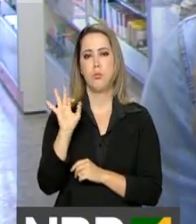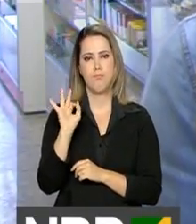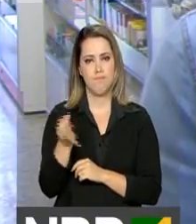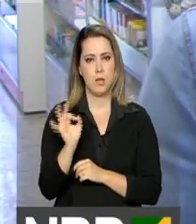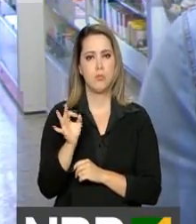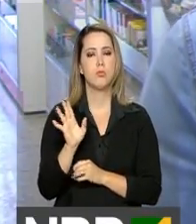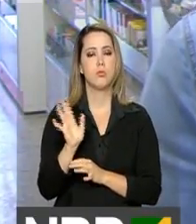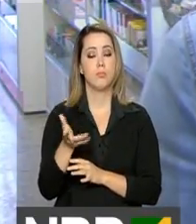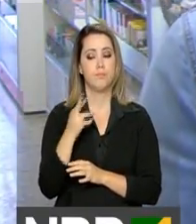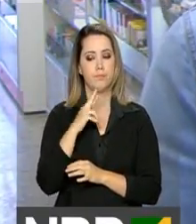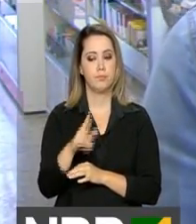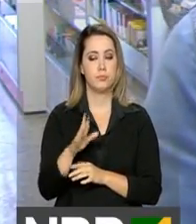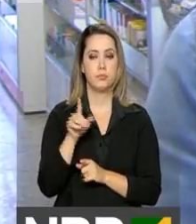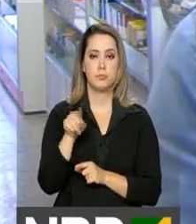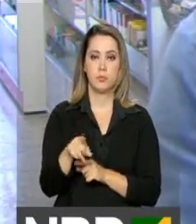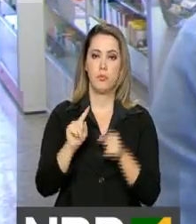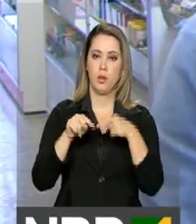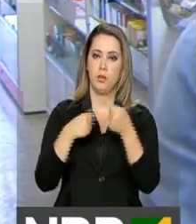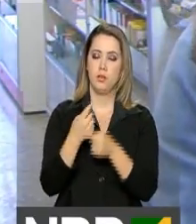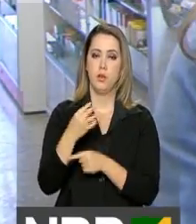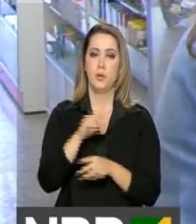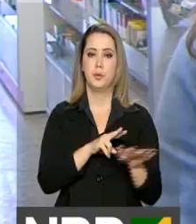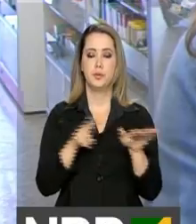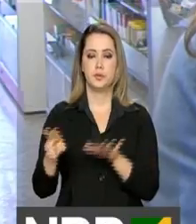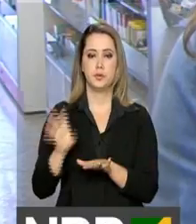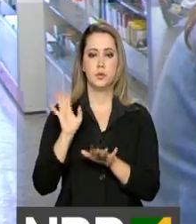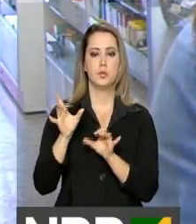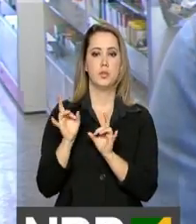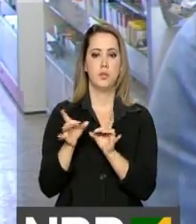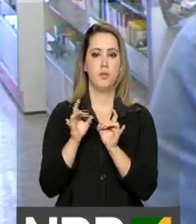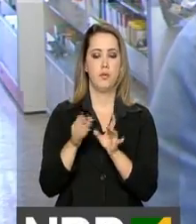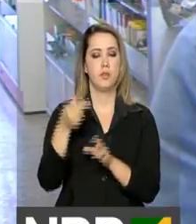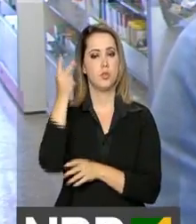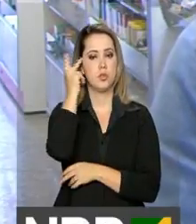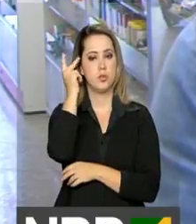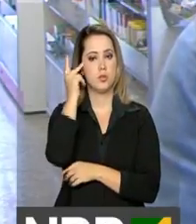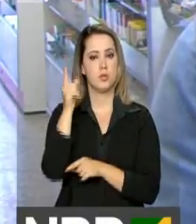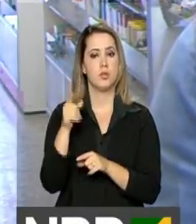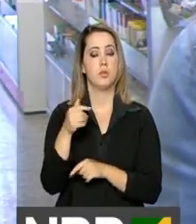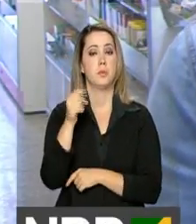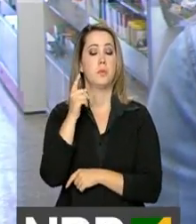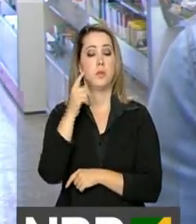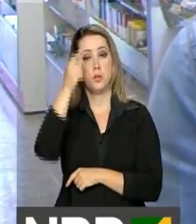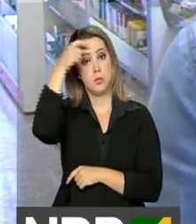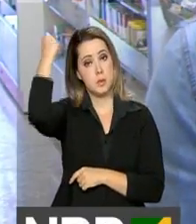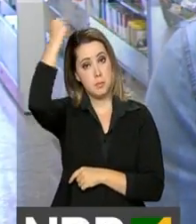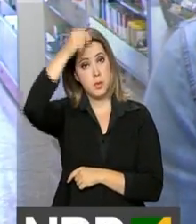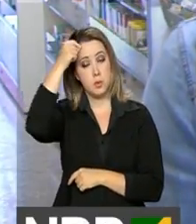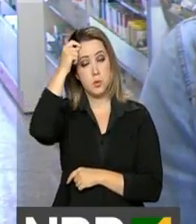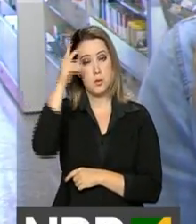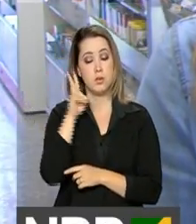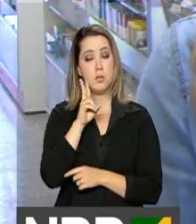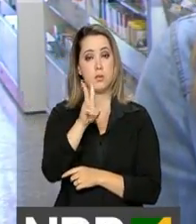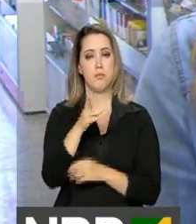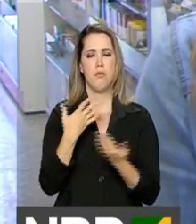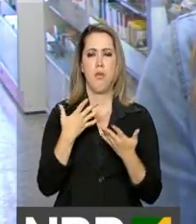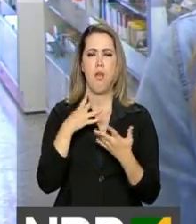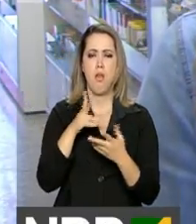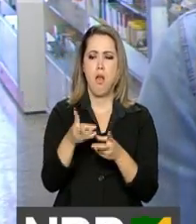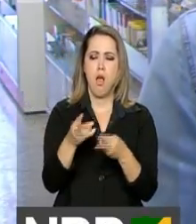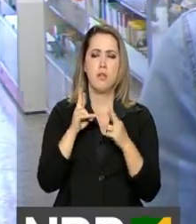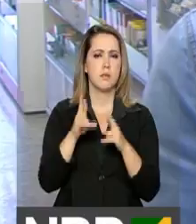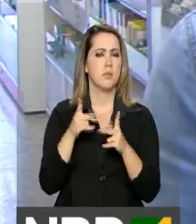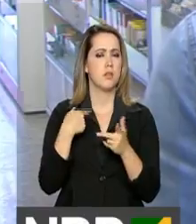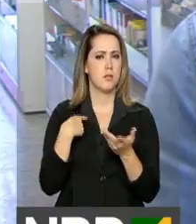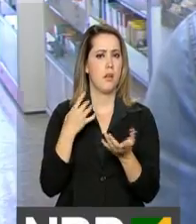partir da semana que vem o teste também será comercializado em são paulo e no espírito santo a previsão é que eles comecem a ser